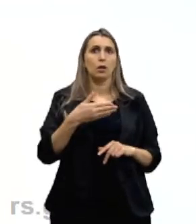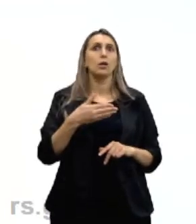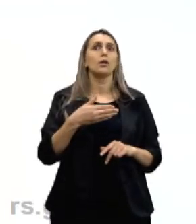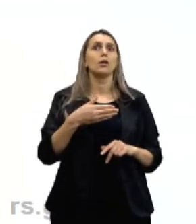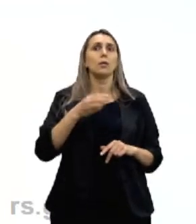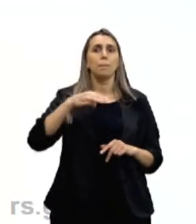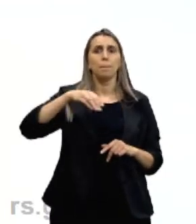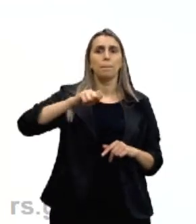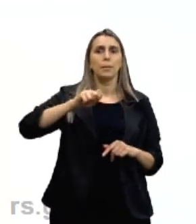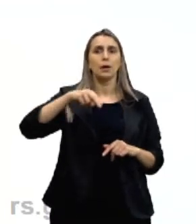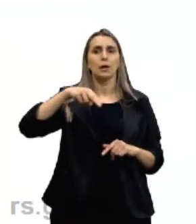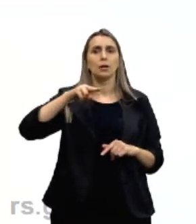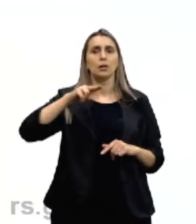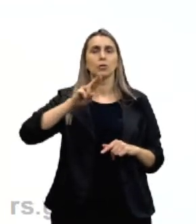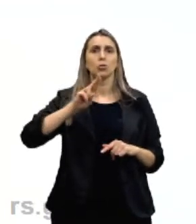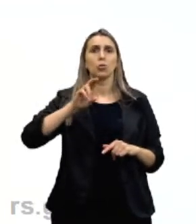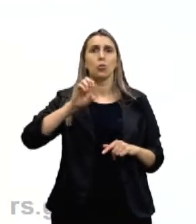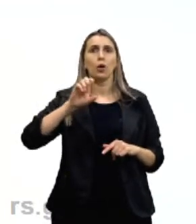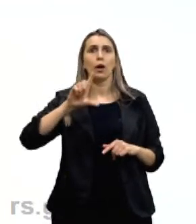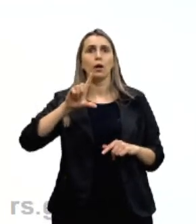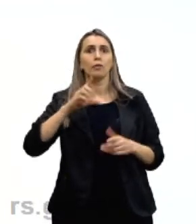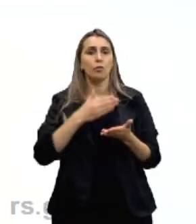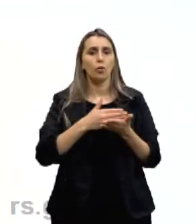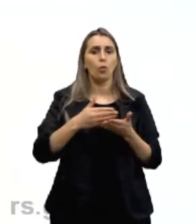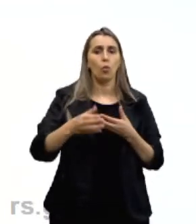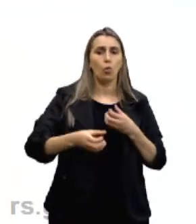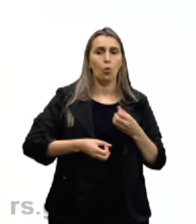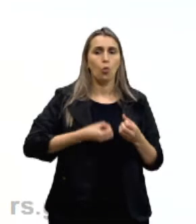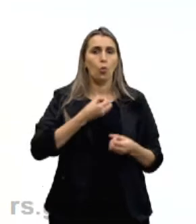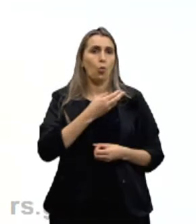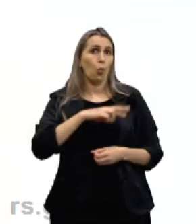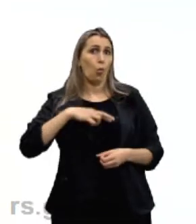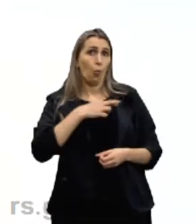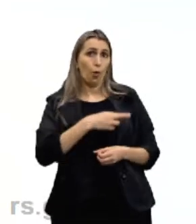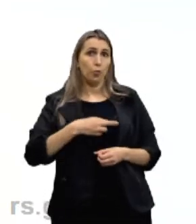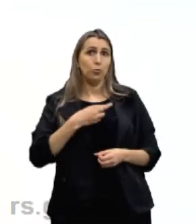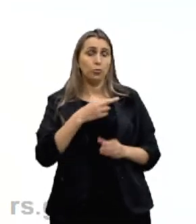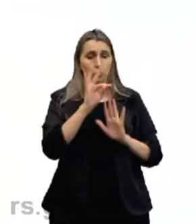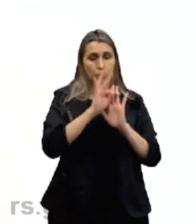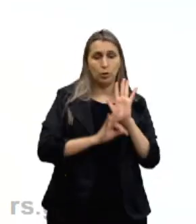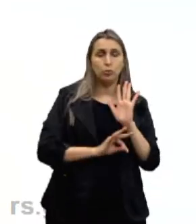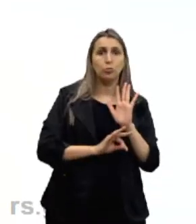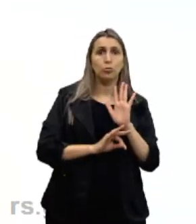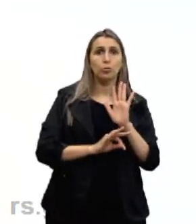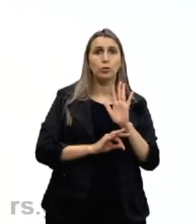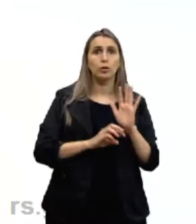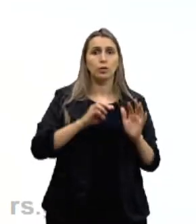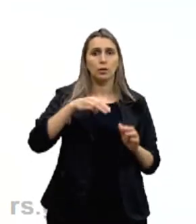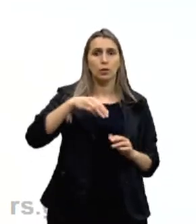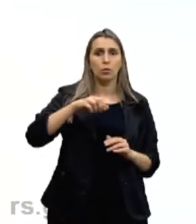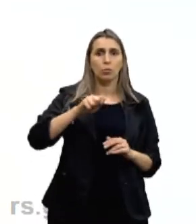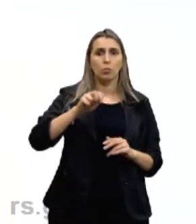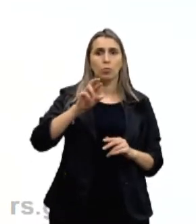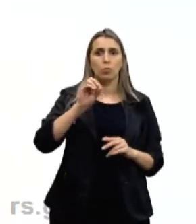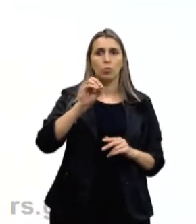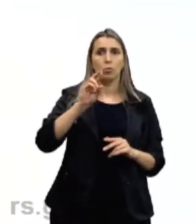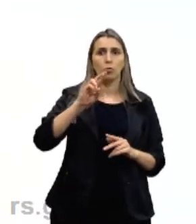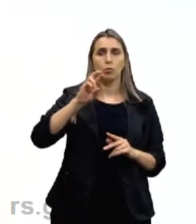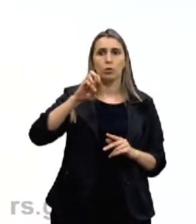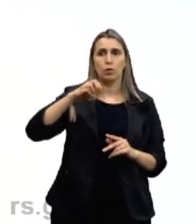publicar dois romances que iniciam esse romance romântico no Brasil que é a moreninha